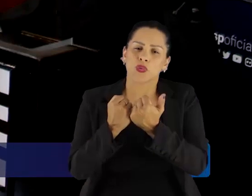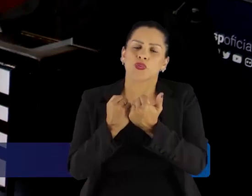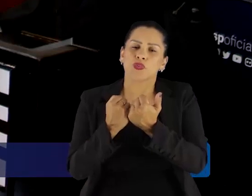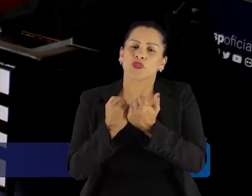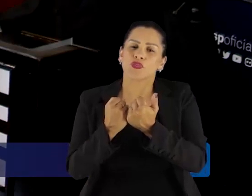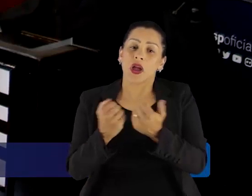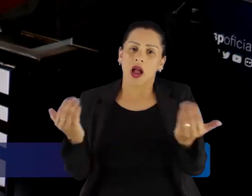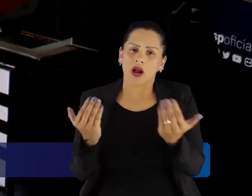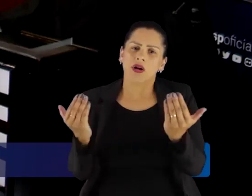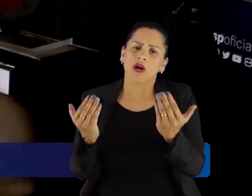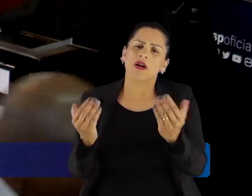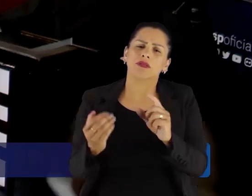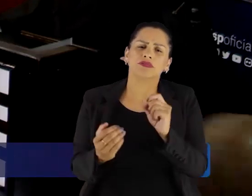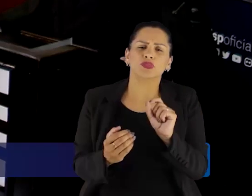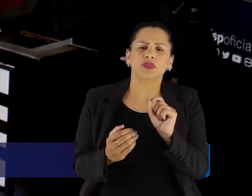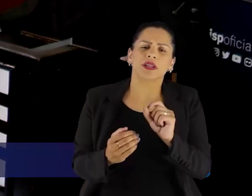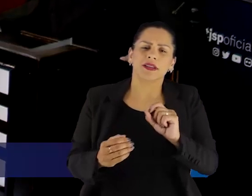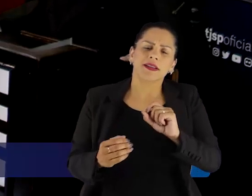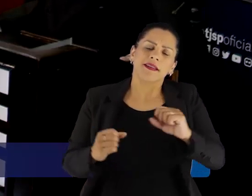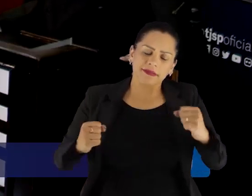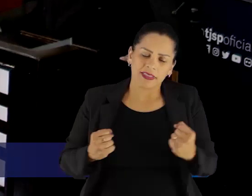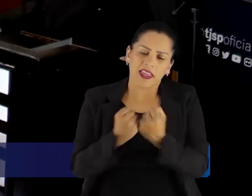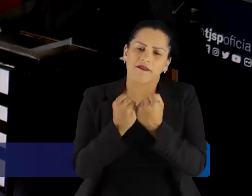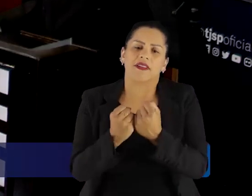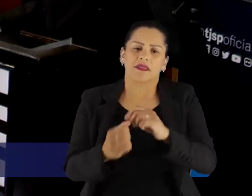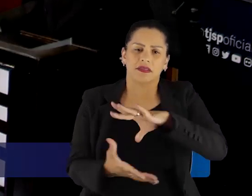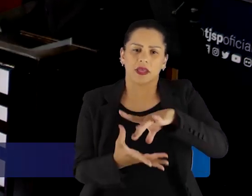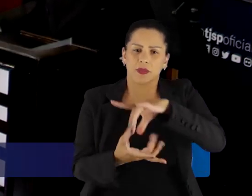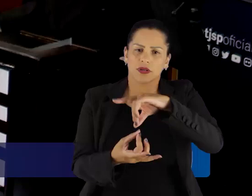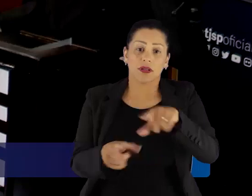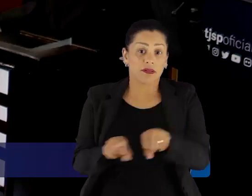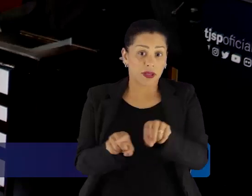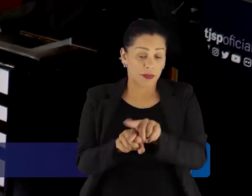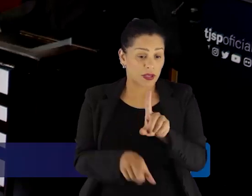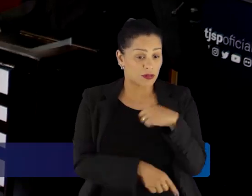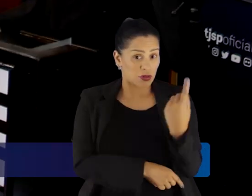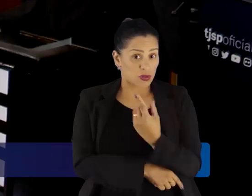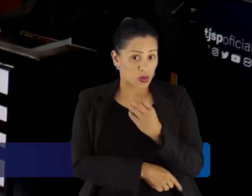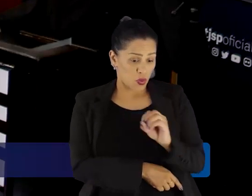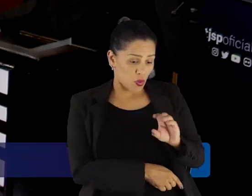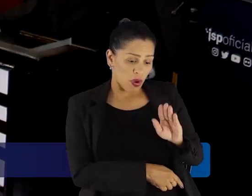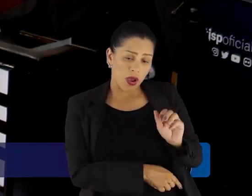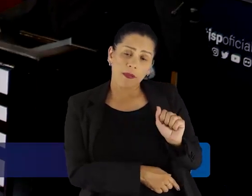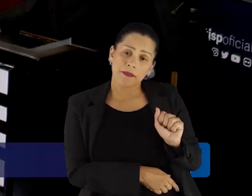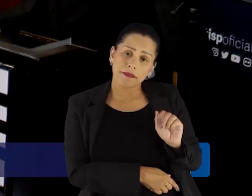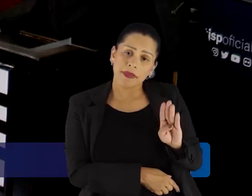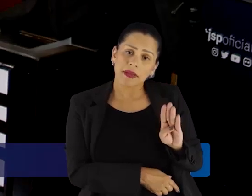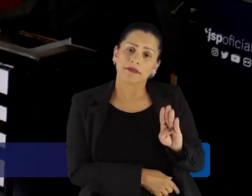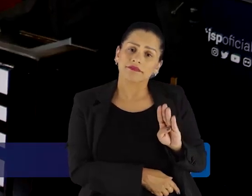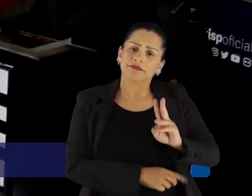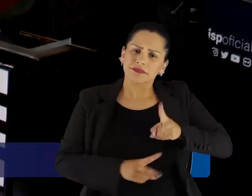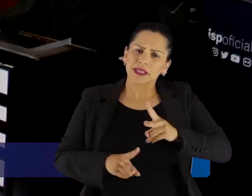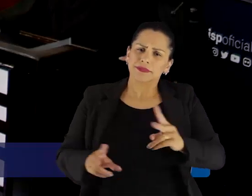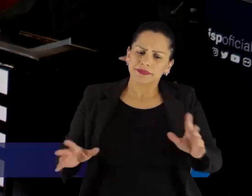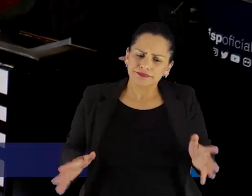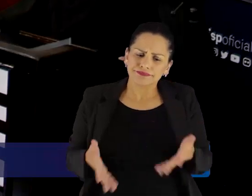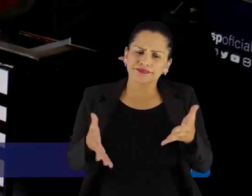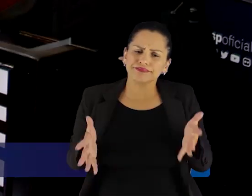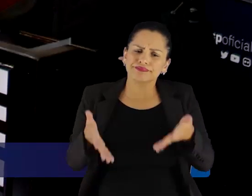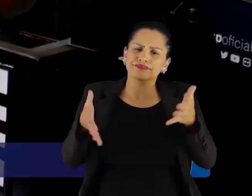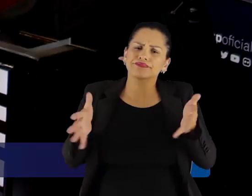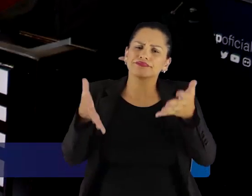em defesa da democracia como tem também com OAB para que construamos juntos